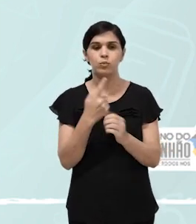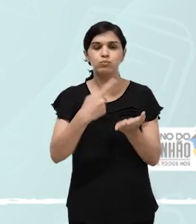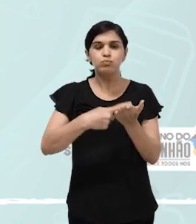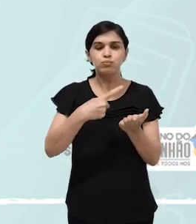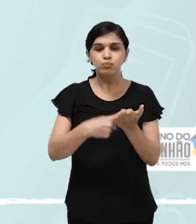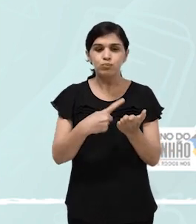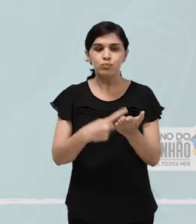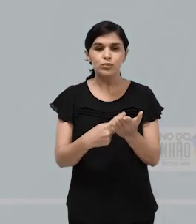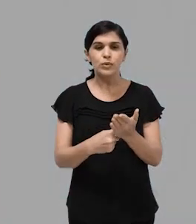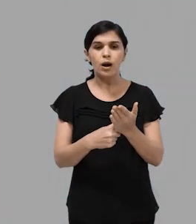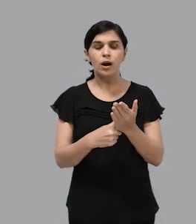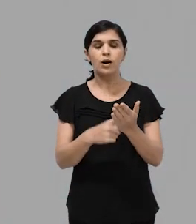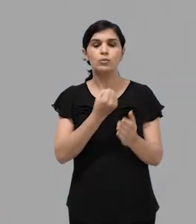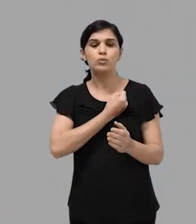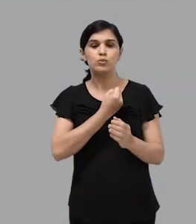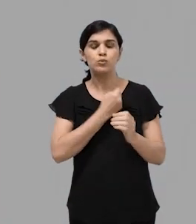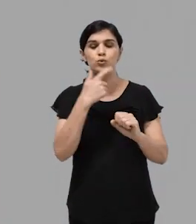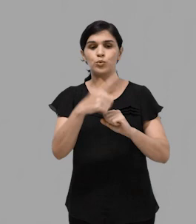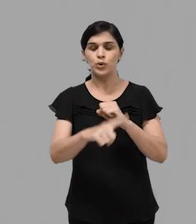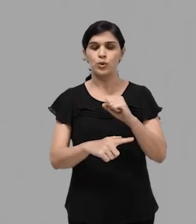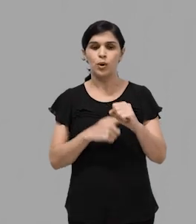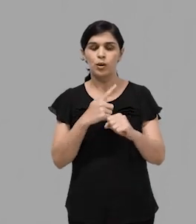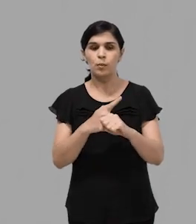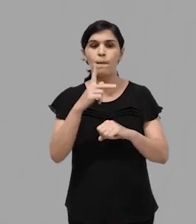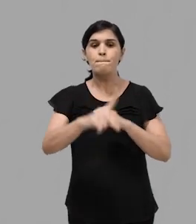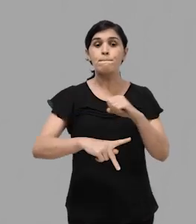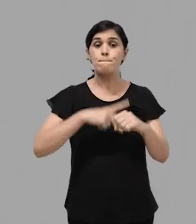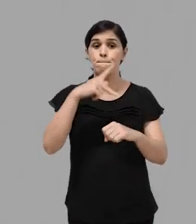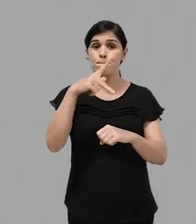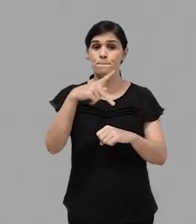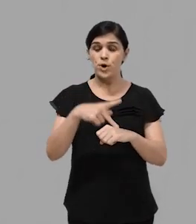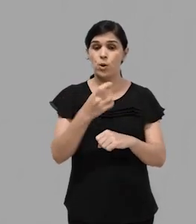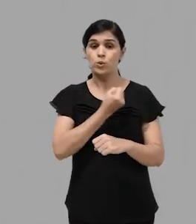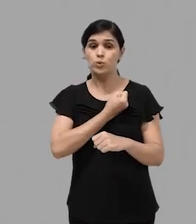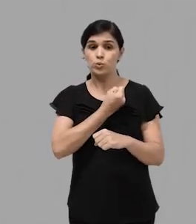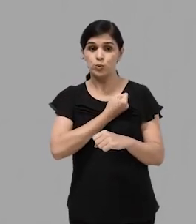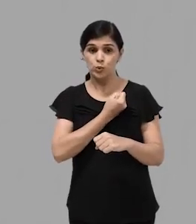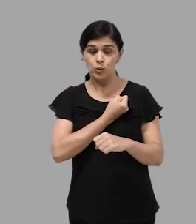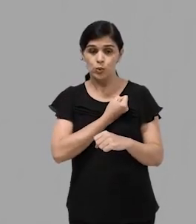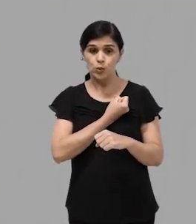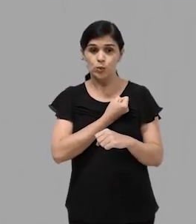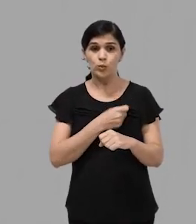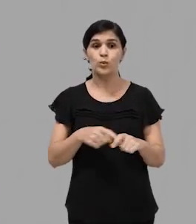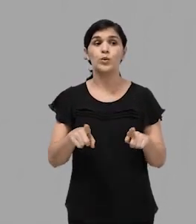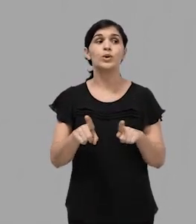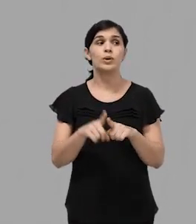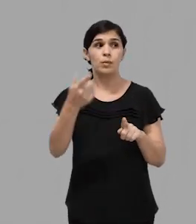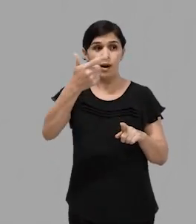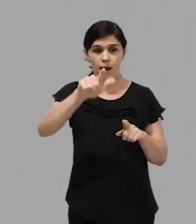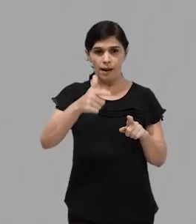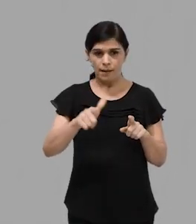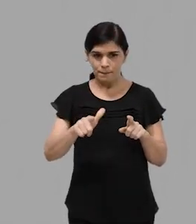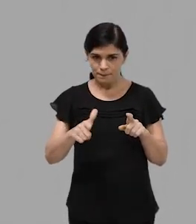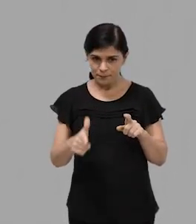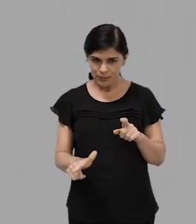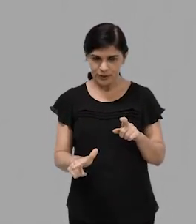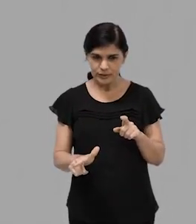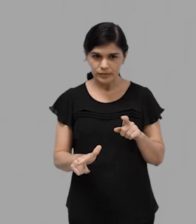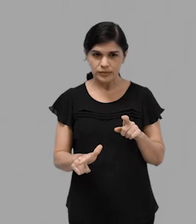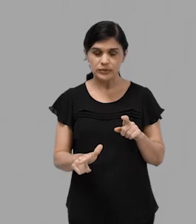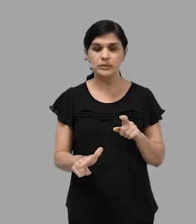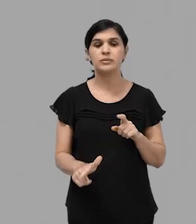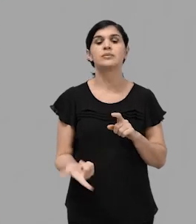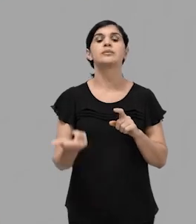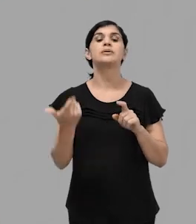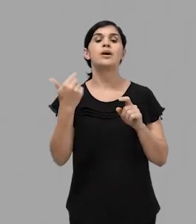é a quantidade de prótons presentes no núcleo, nós vamos ter a repetição das